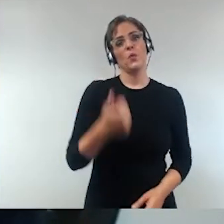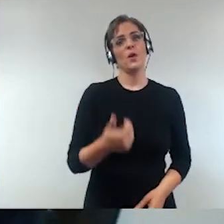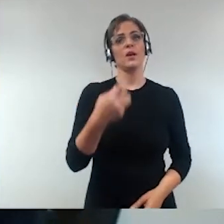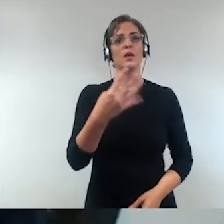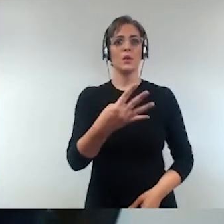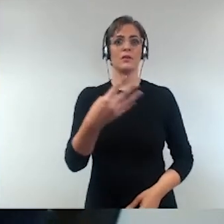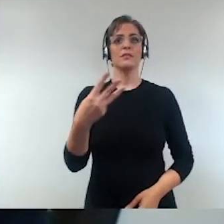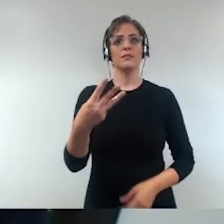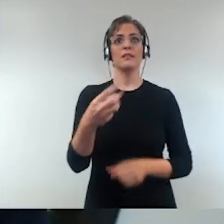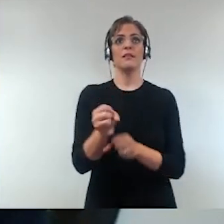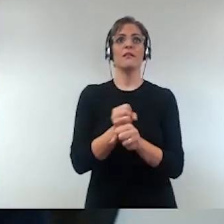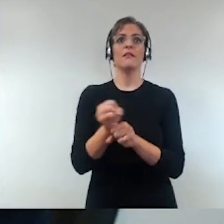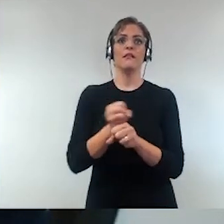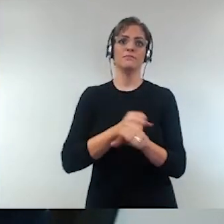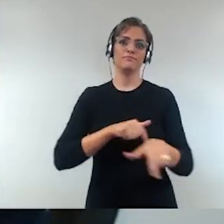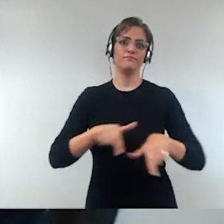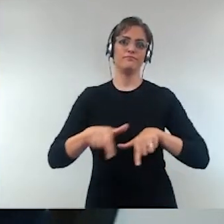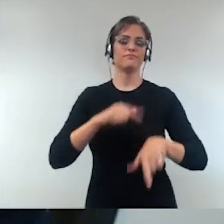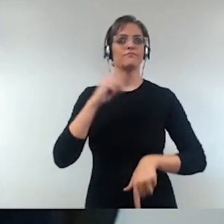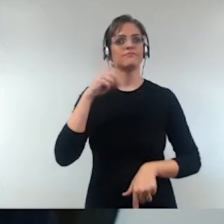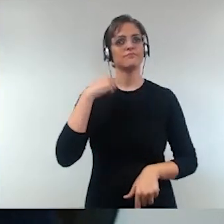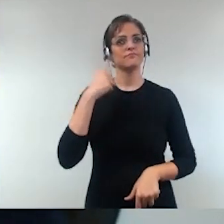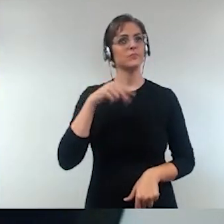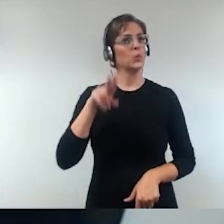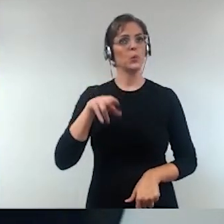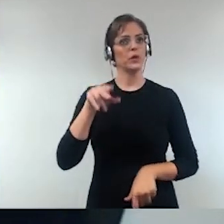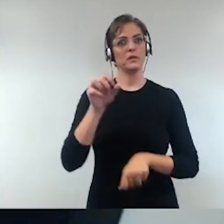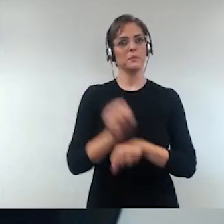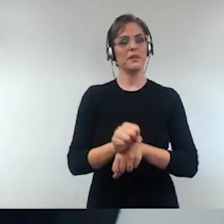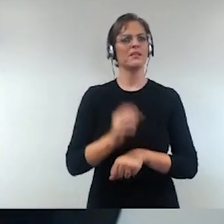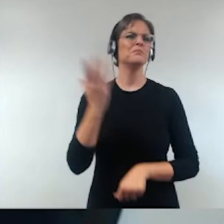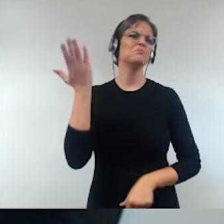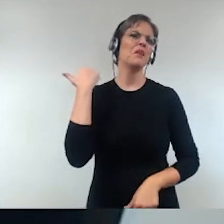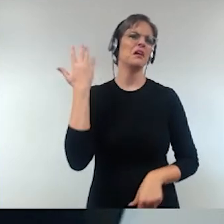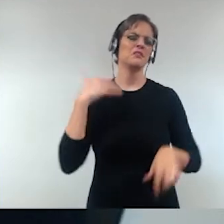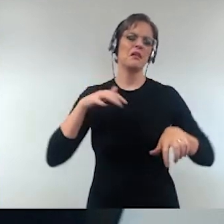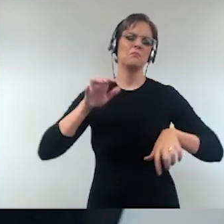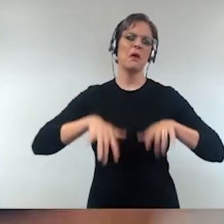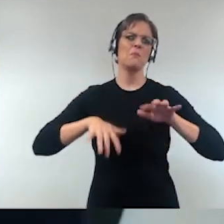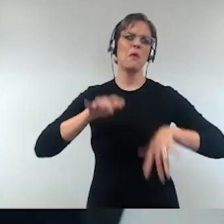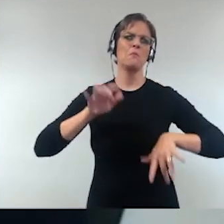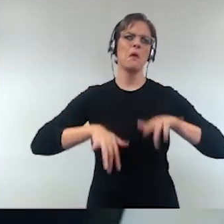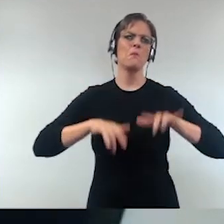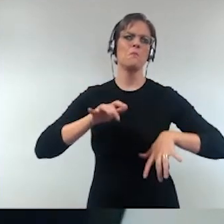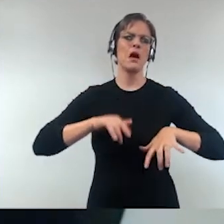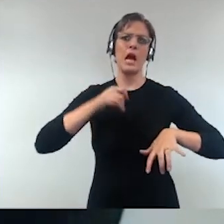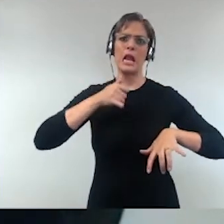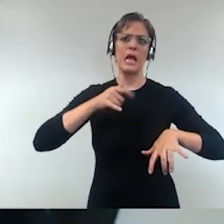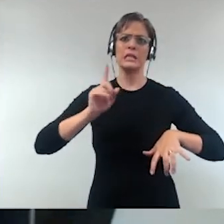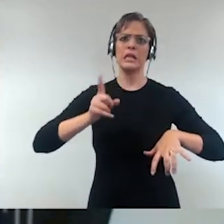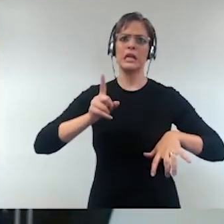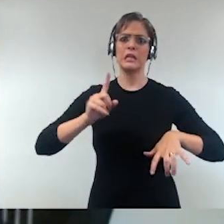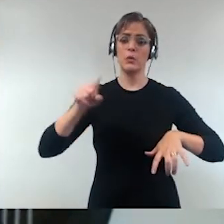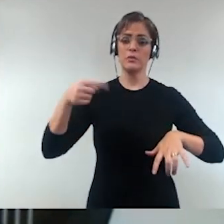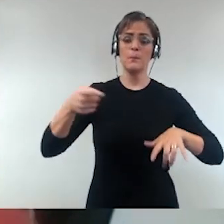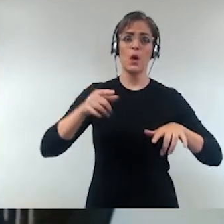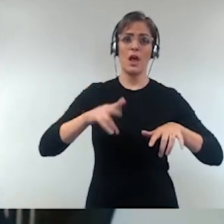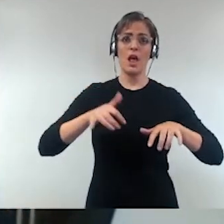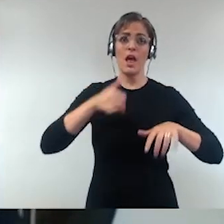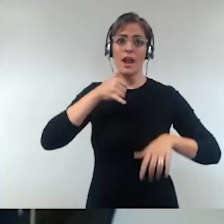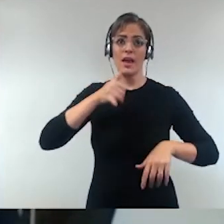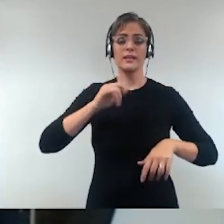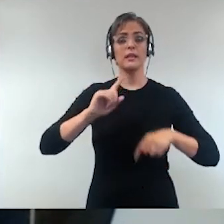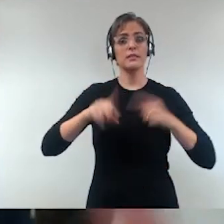advocacia ininterrupta. Eu sou do tempo da máquina de escrever e não da elétrica, da anterior à elétrica, depois